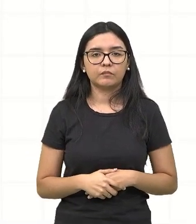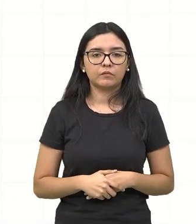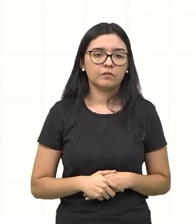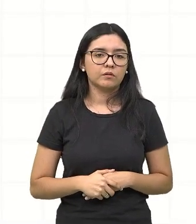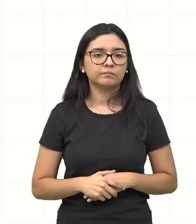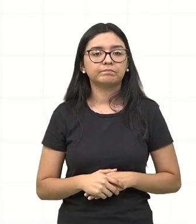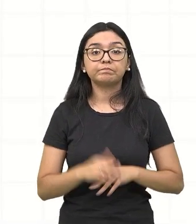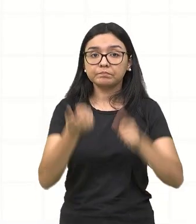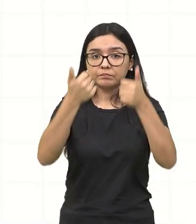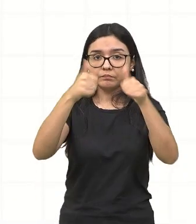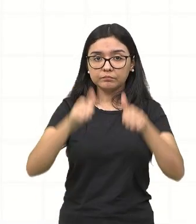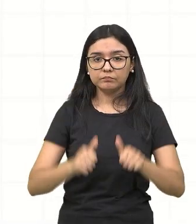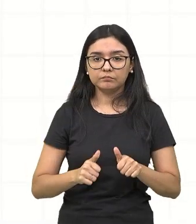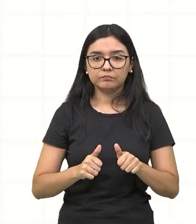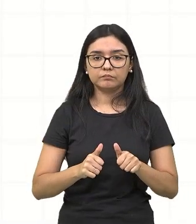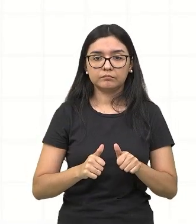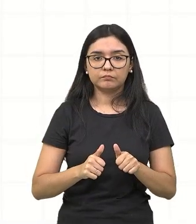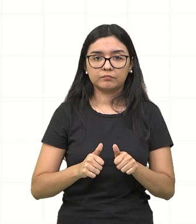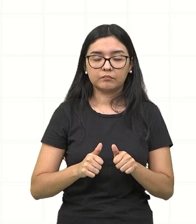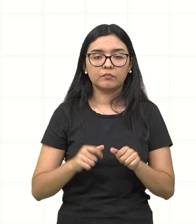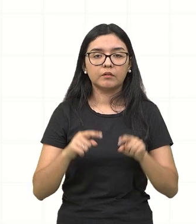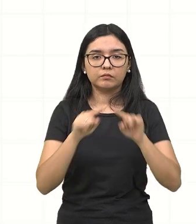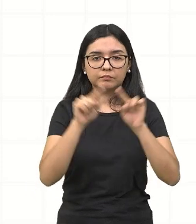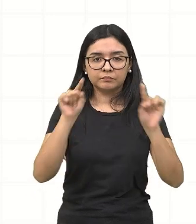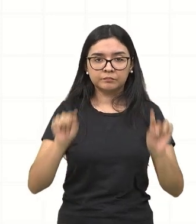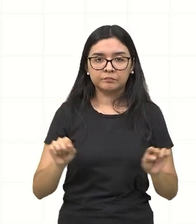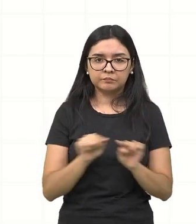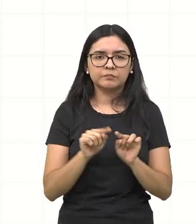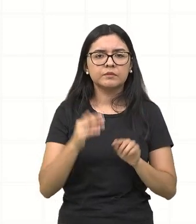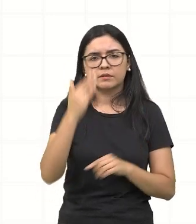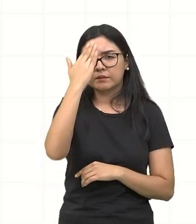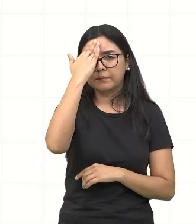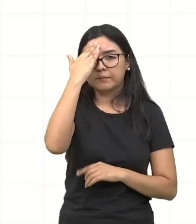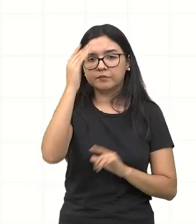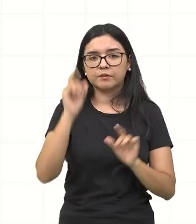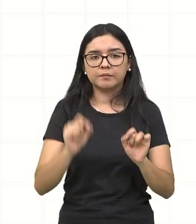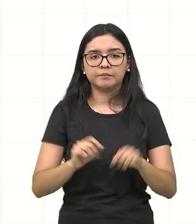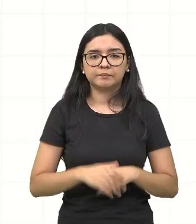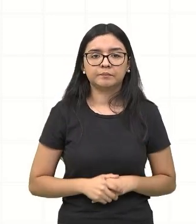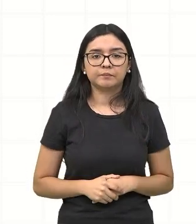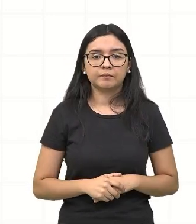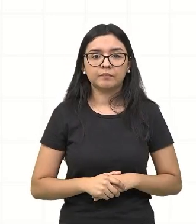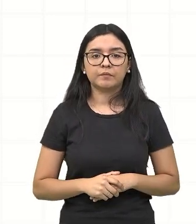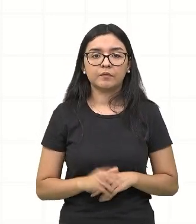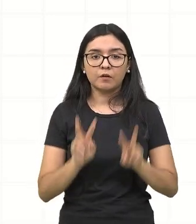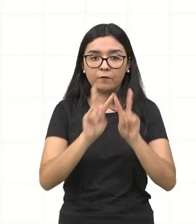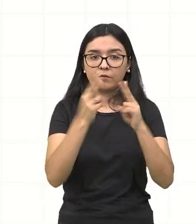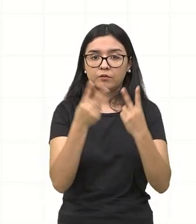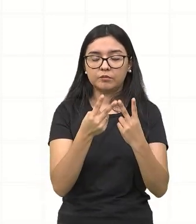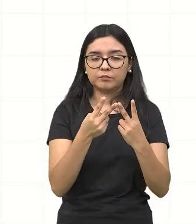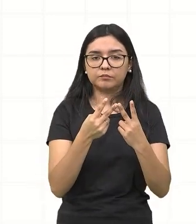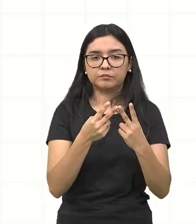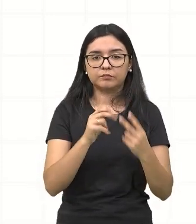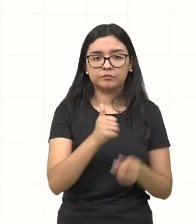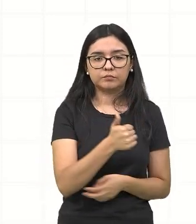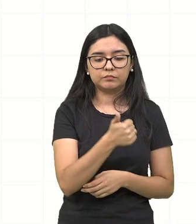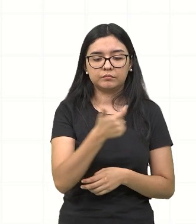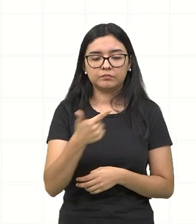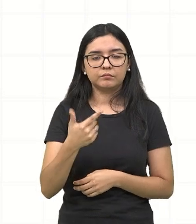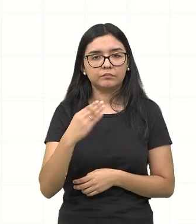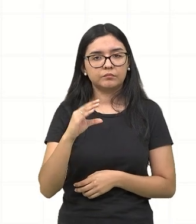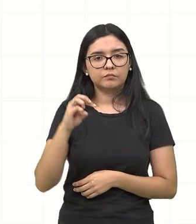Olhando para esse cubo, nós sabemos que ele vai ter, então, uma medida de volume de